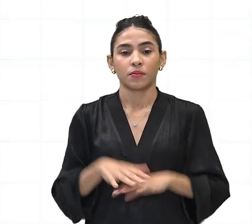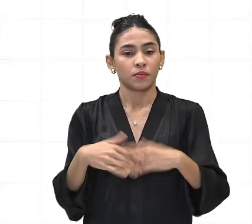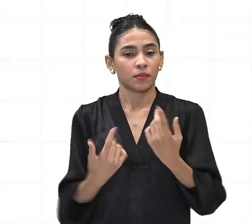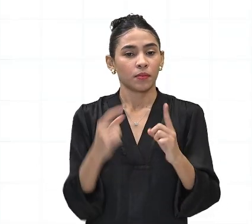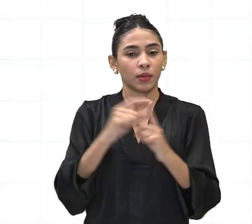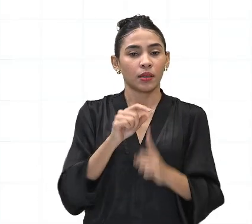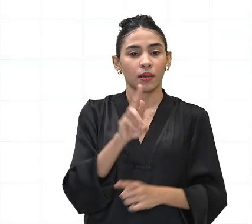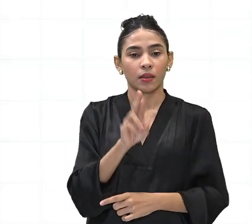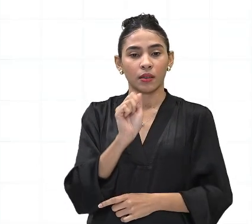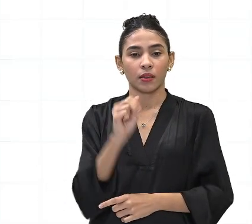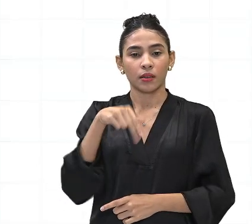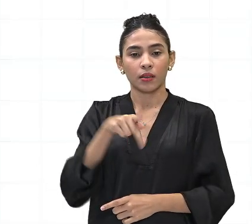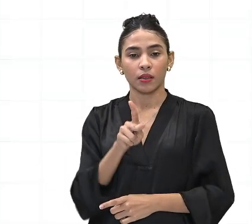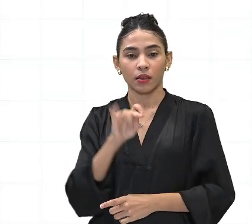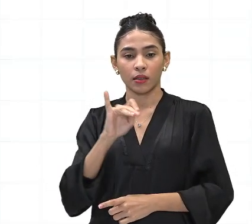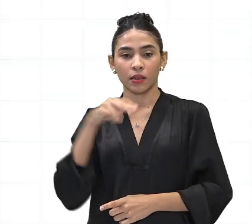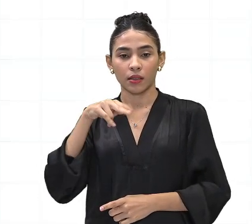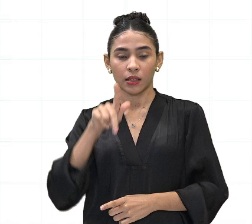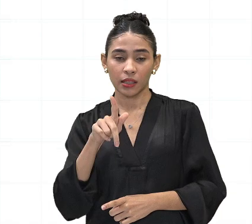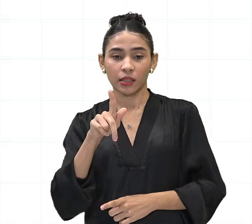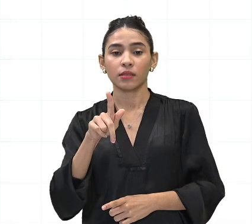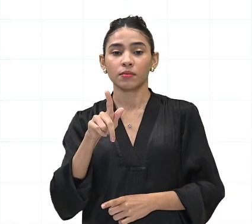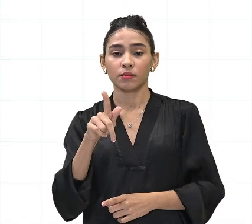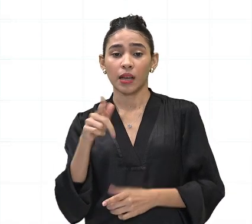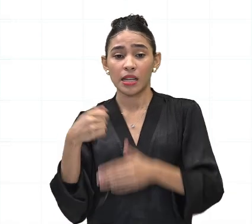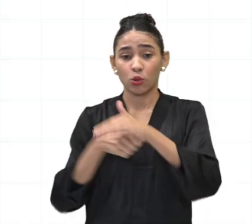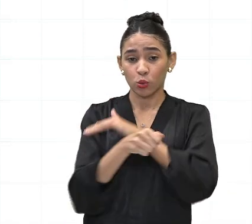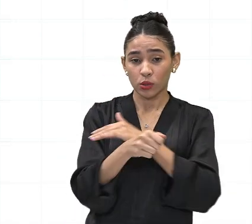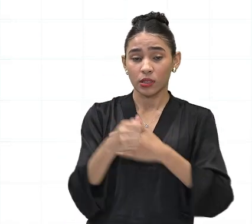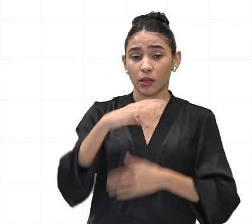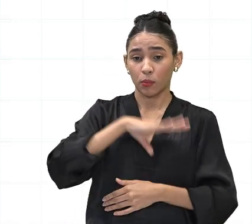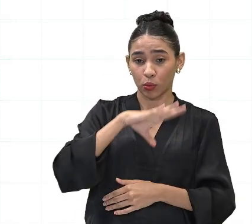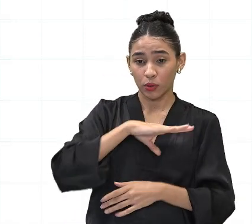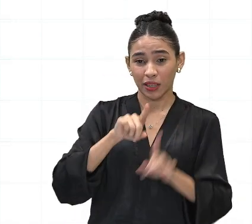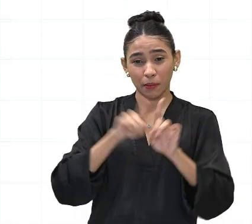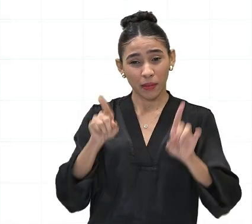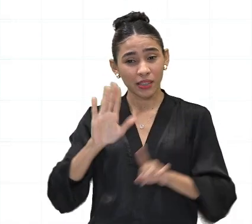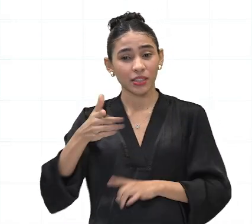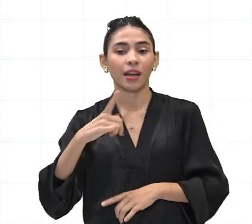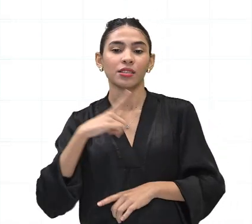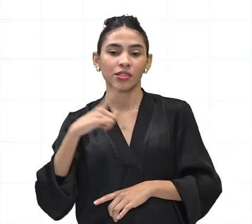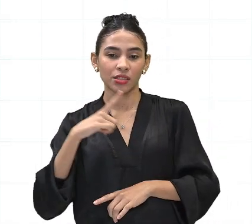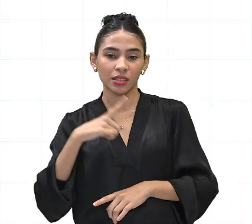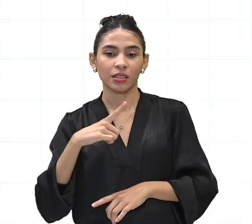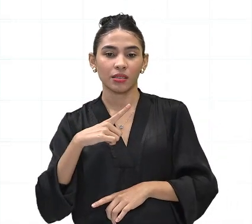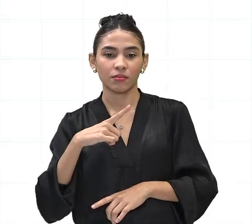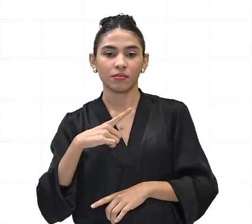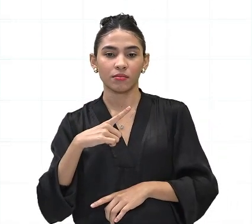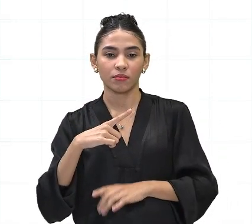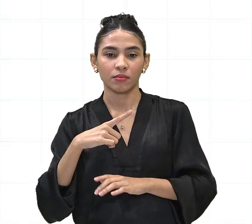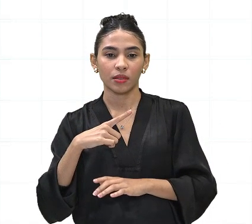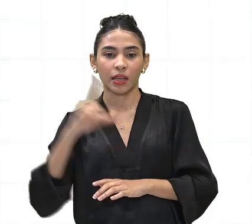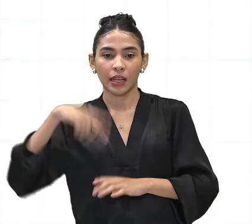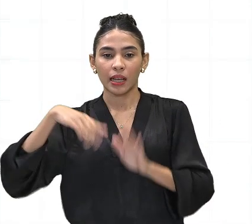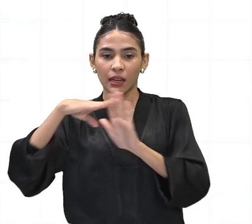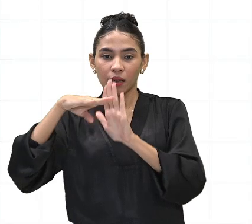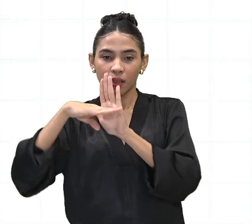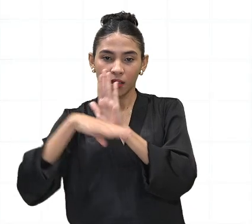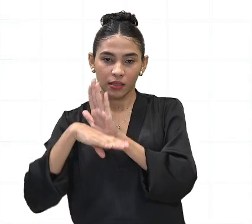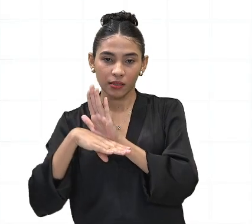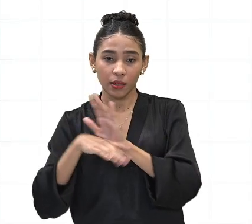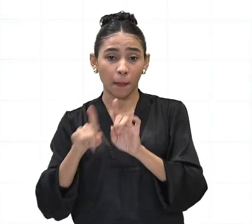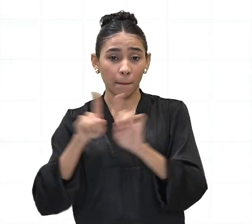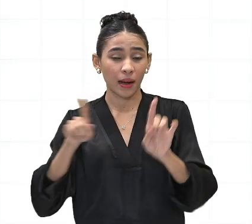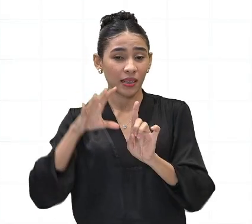palavra ranking, que foi introduzida no português, só que nós já tínhamos o equivalente, que era a classificação. Só que a